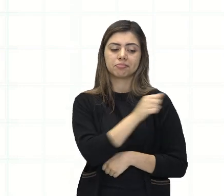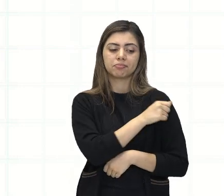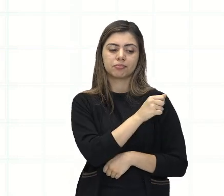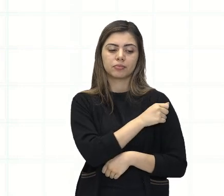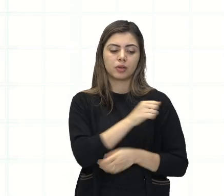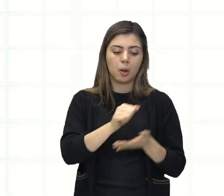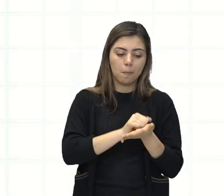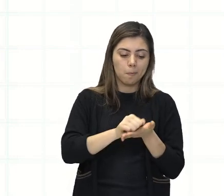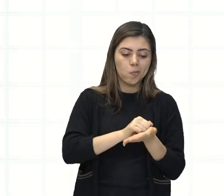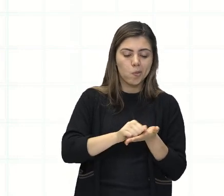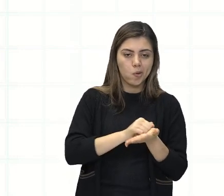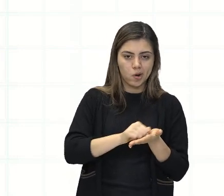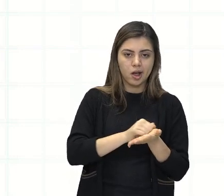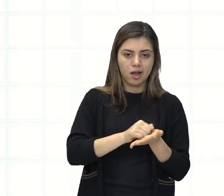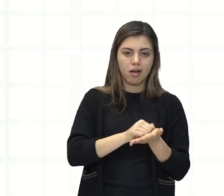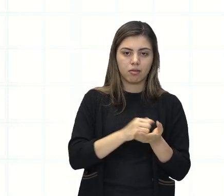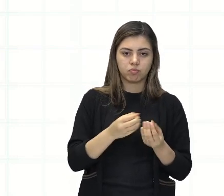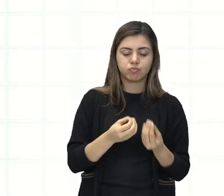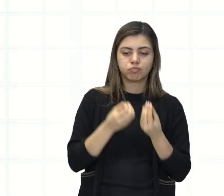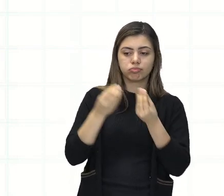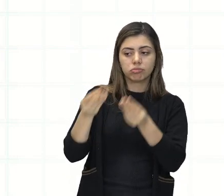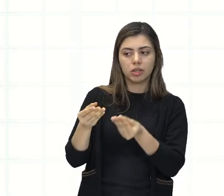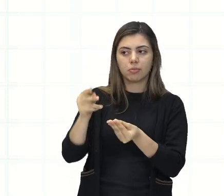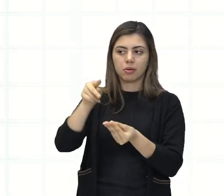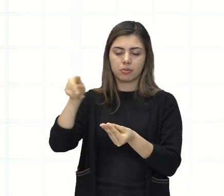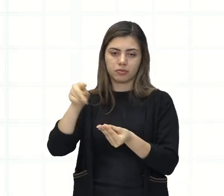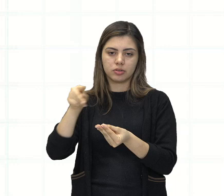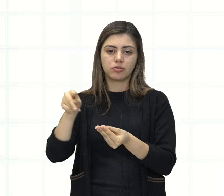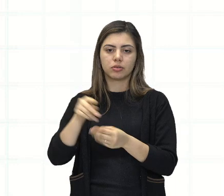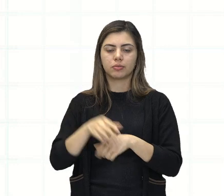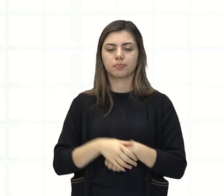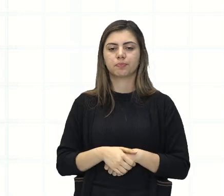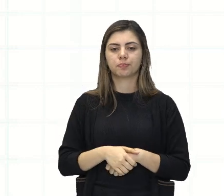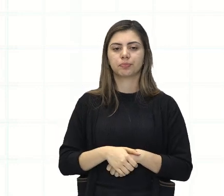borracha à professora.